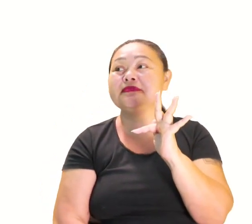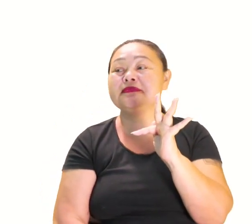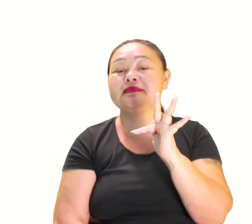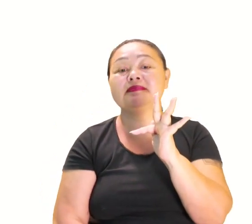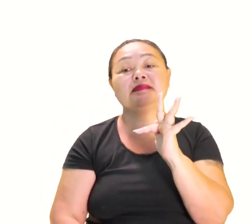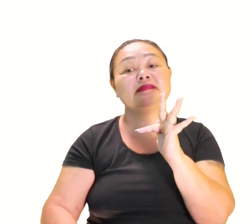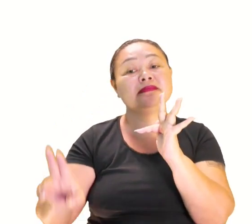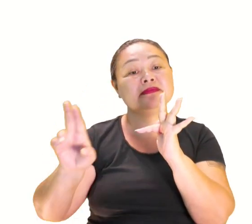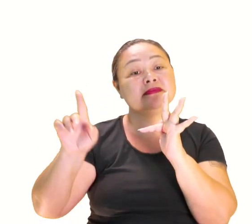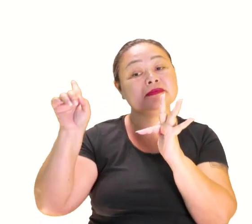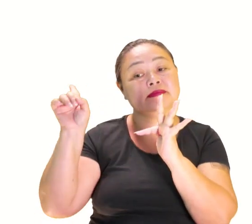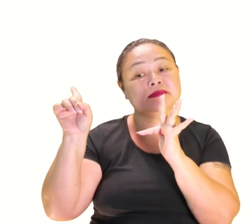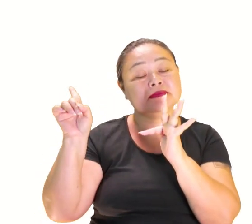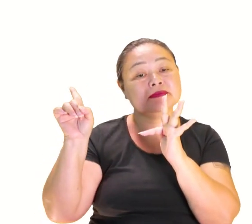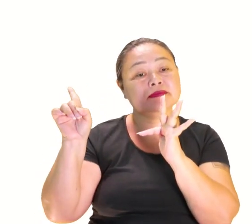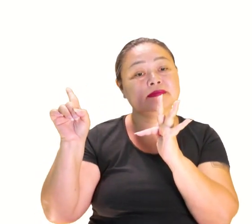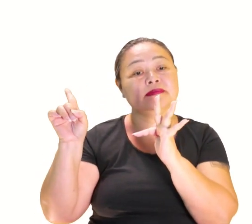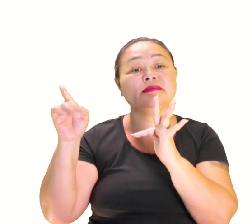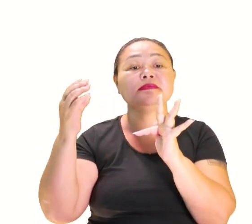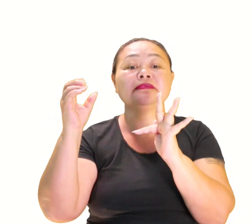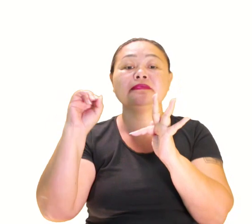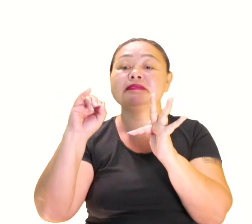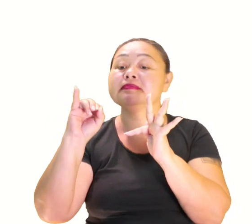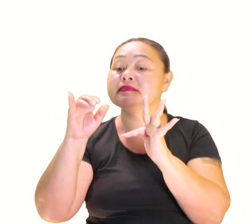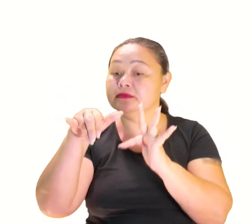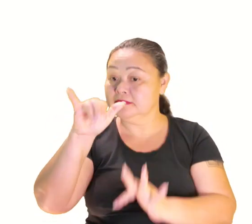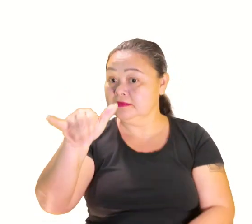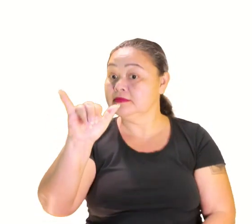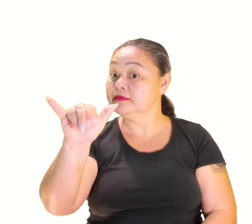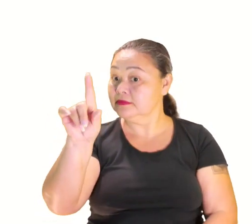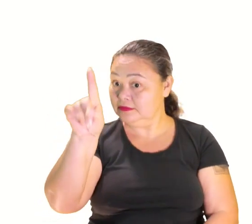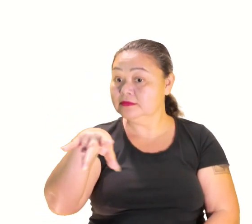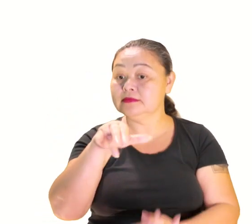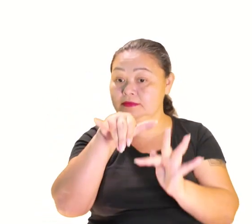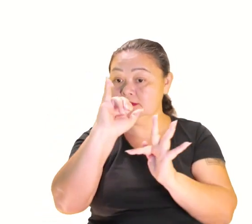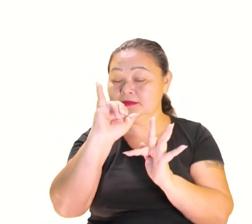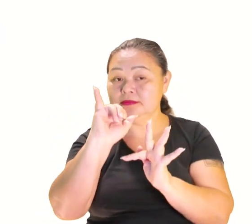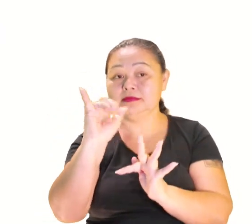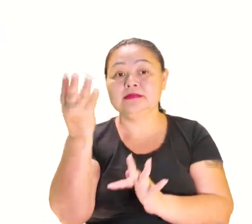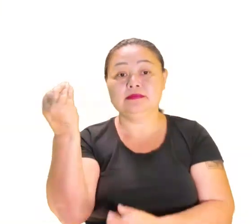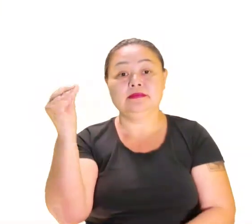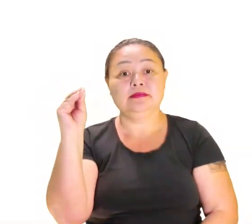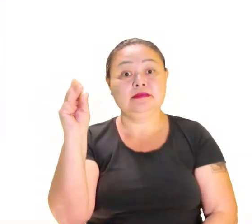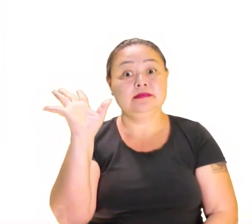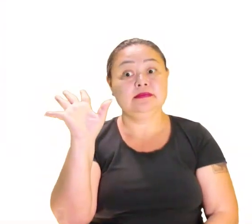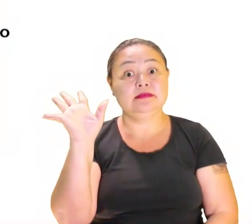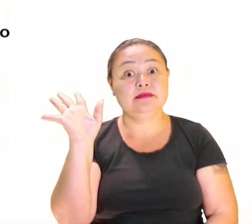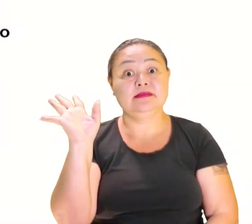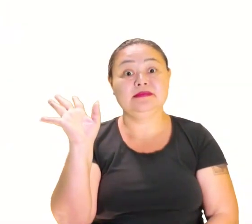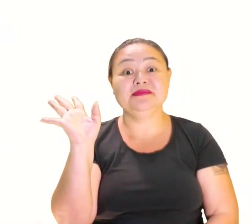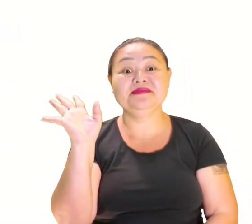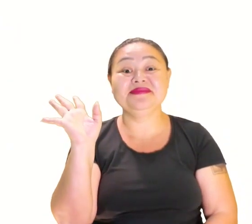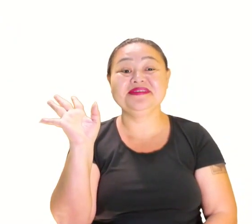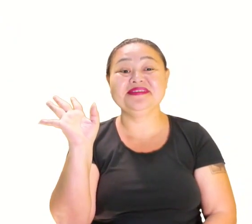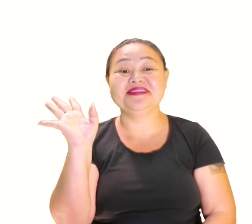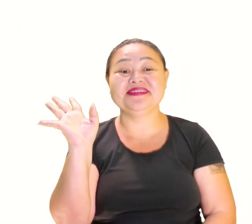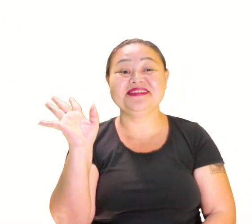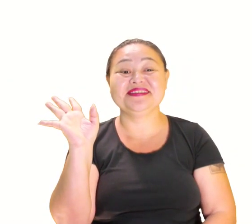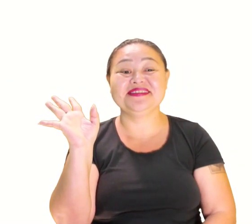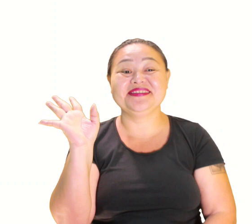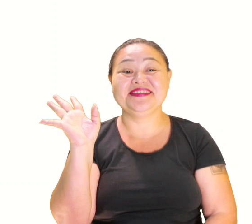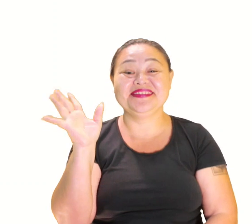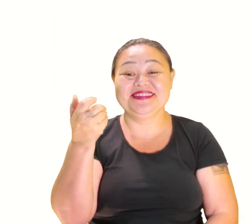0,2. Então, nesse caso, a gente vai usar os valores de y? Isso. Aqui já veio um... Oh, meu Deus do céu, não sei o que